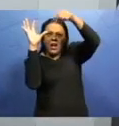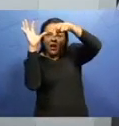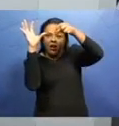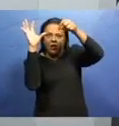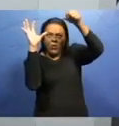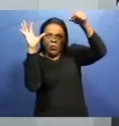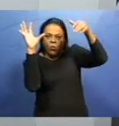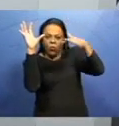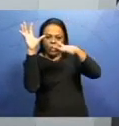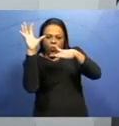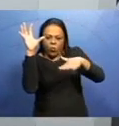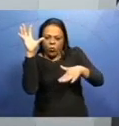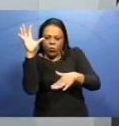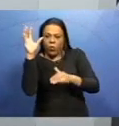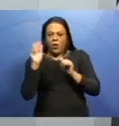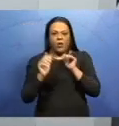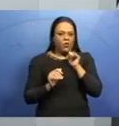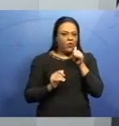a lebre.